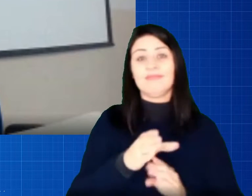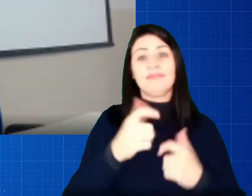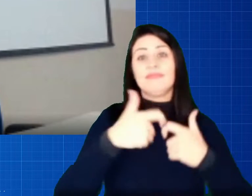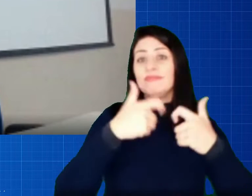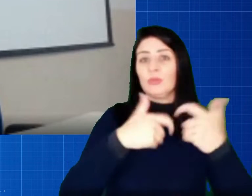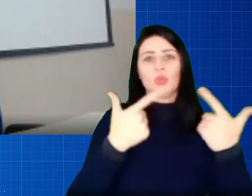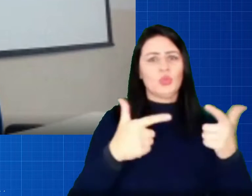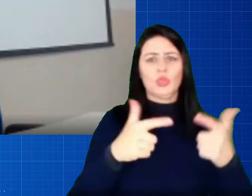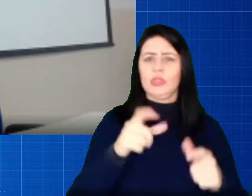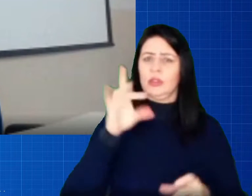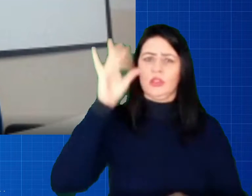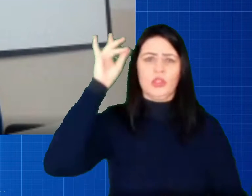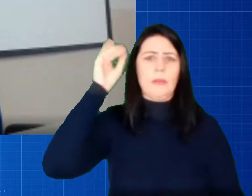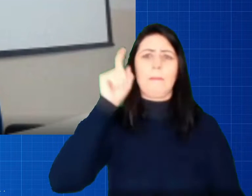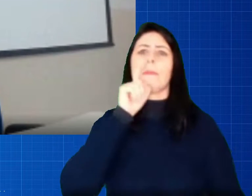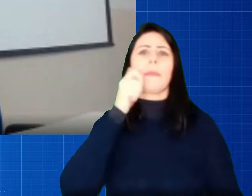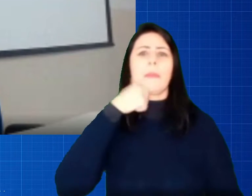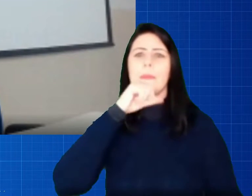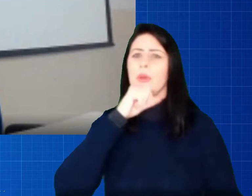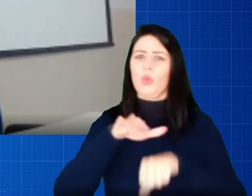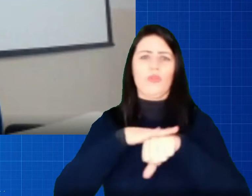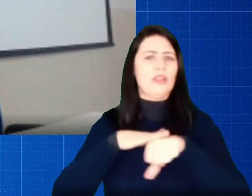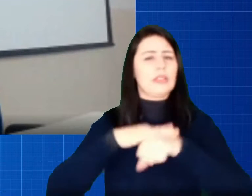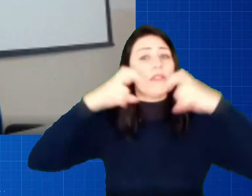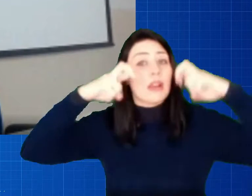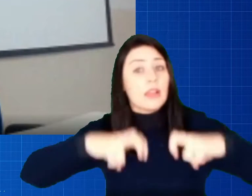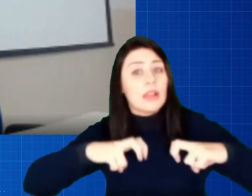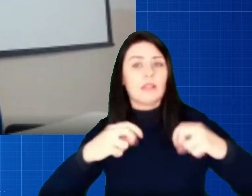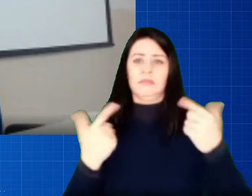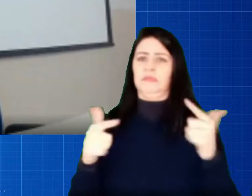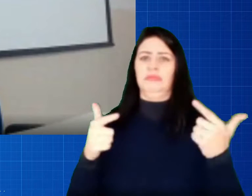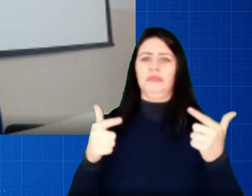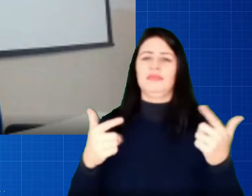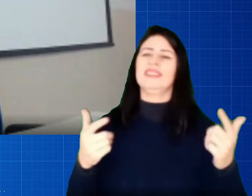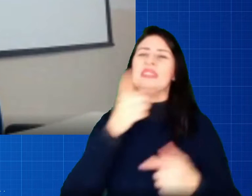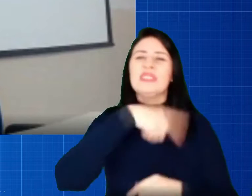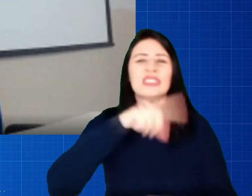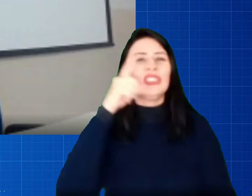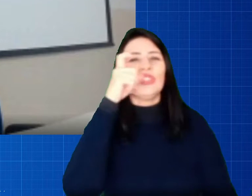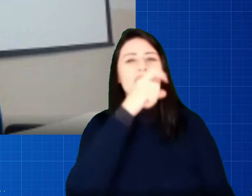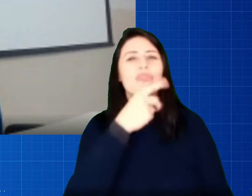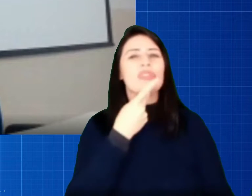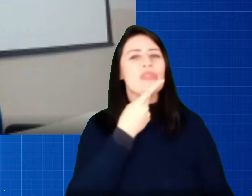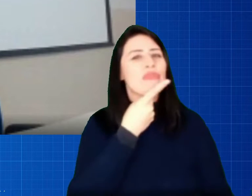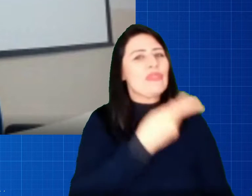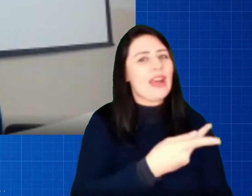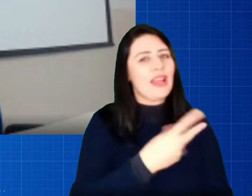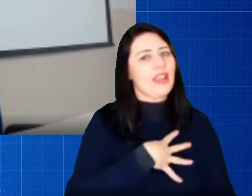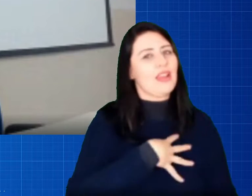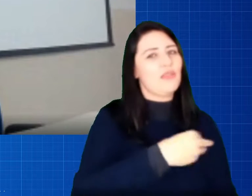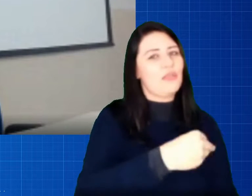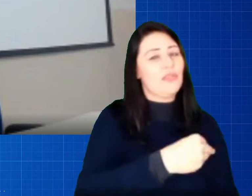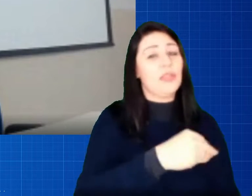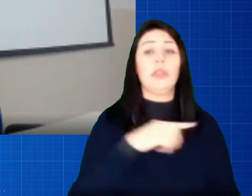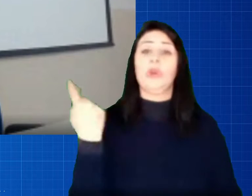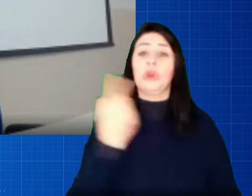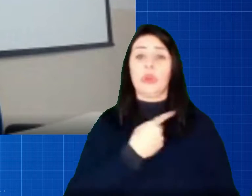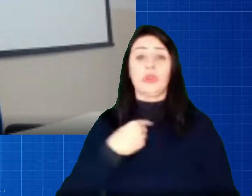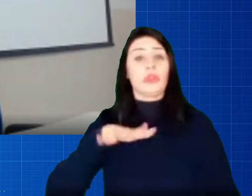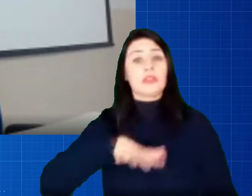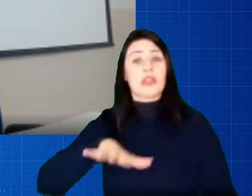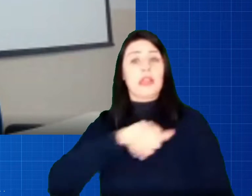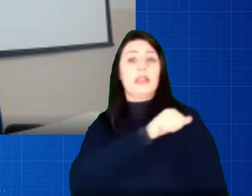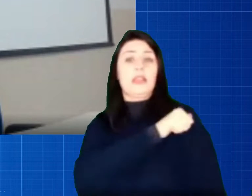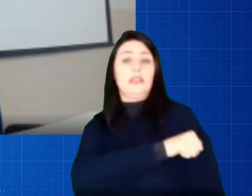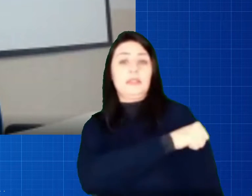Os nossos pais não falavam com a gente. Então, para eles falarem com os filhos, fica mais difícil. Para nós que somos